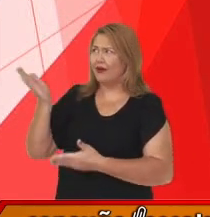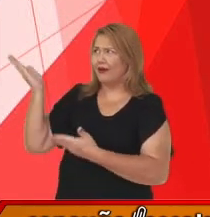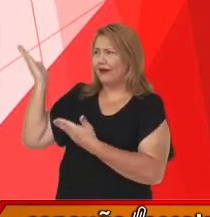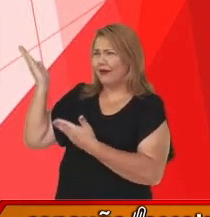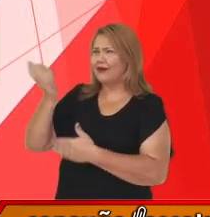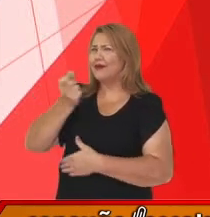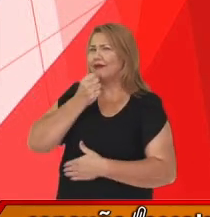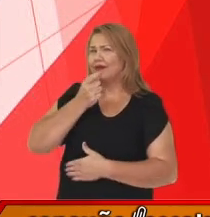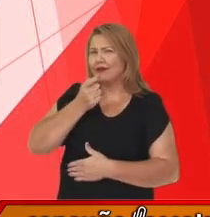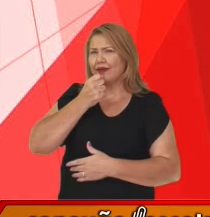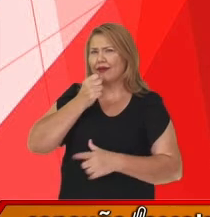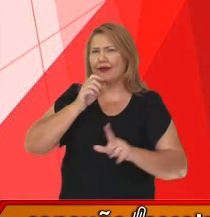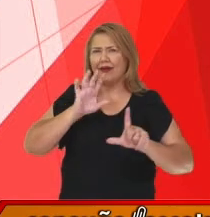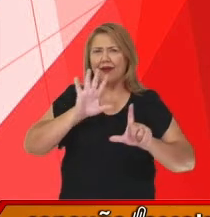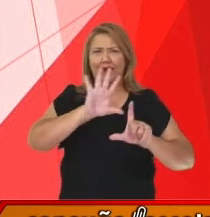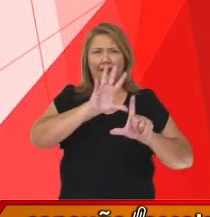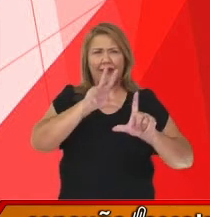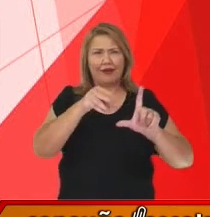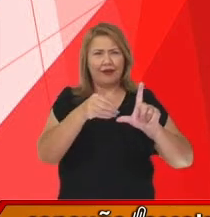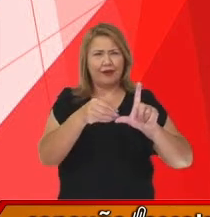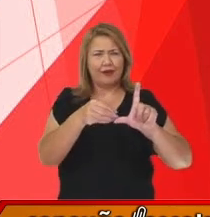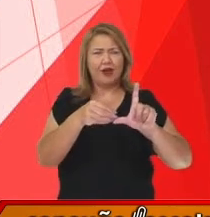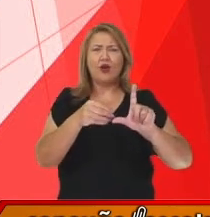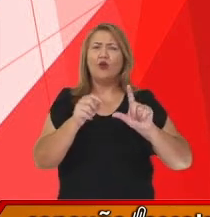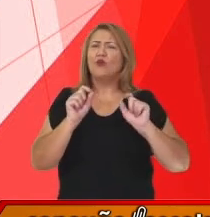nessa charge que é justamente